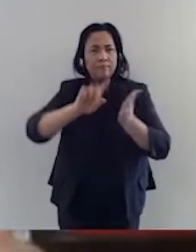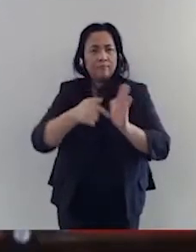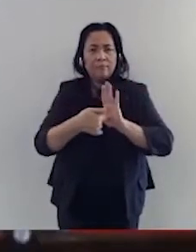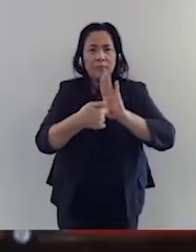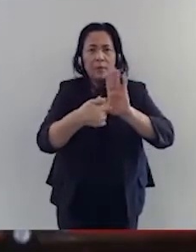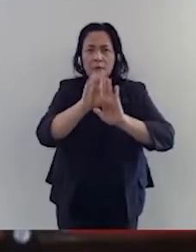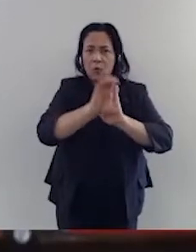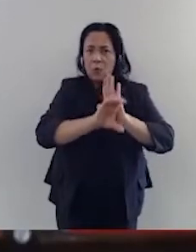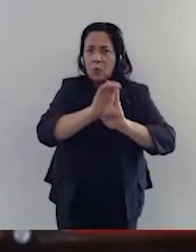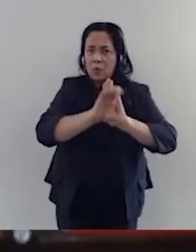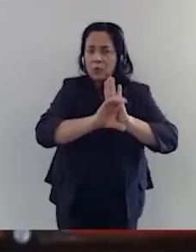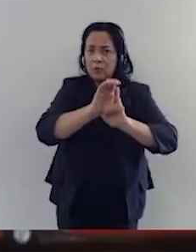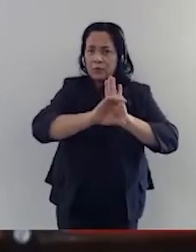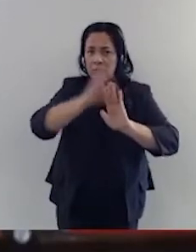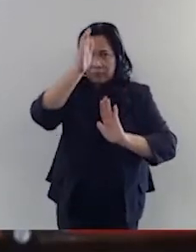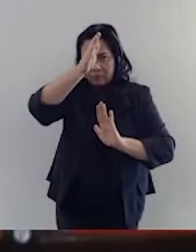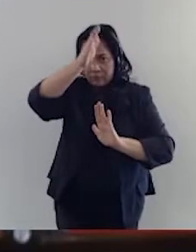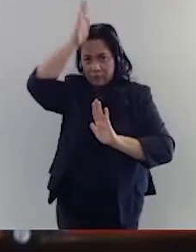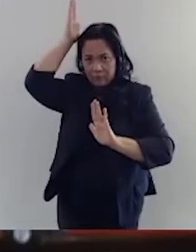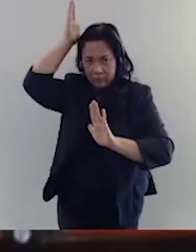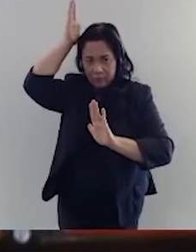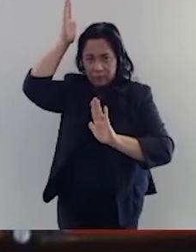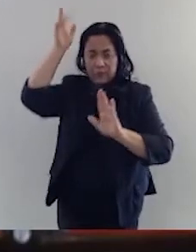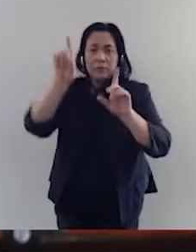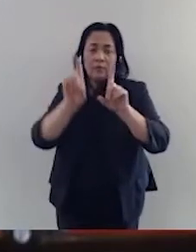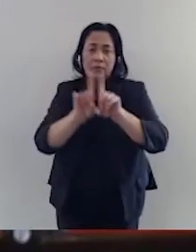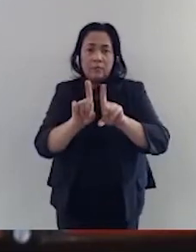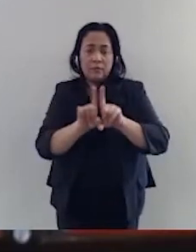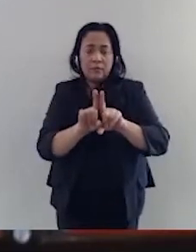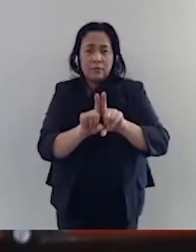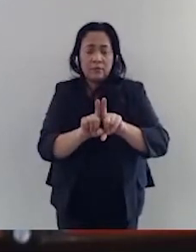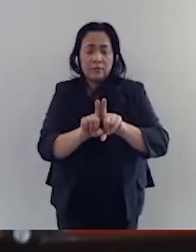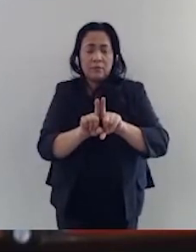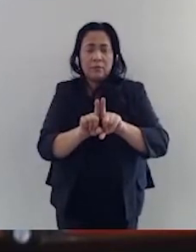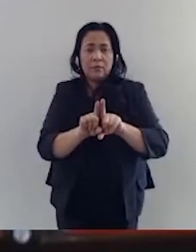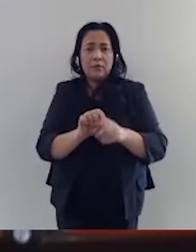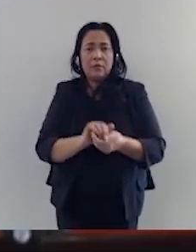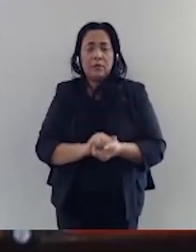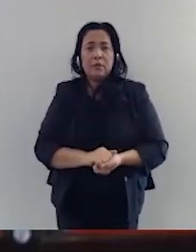de república, no que diz respeito à